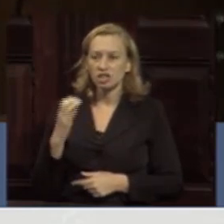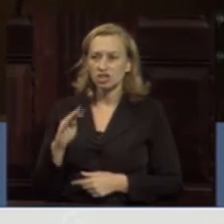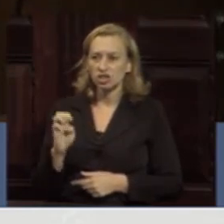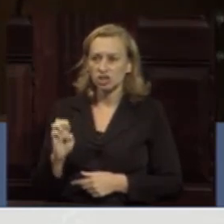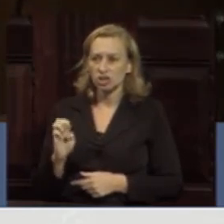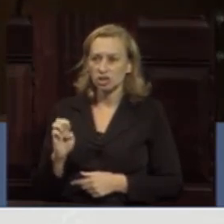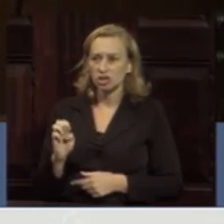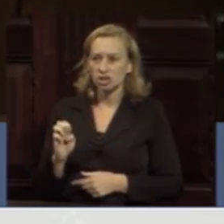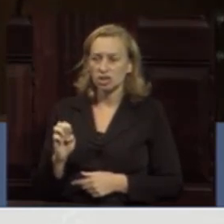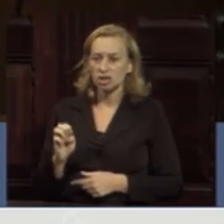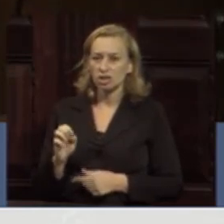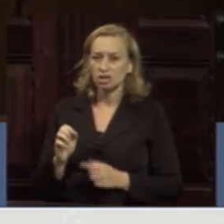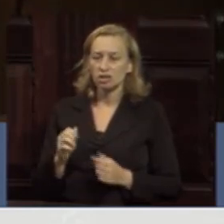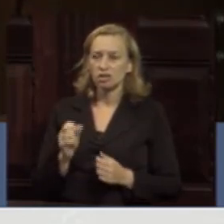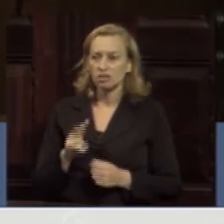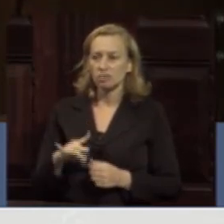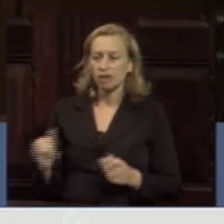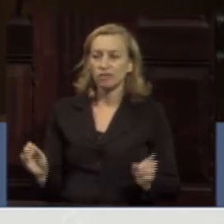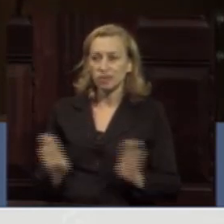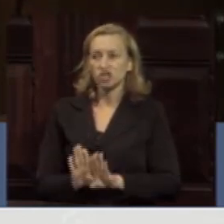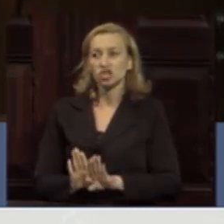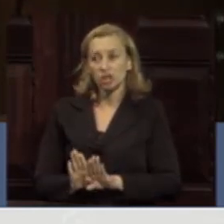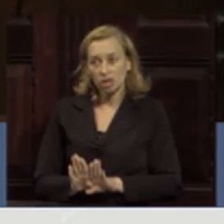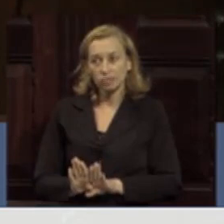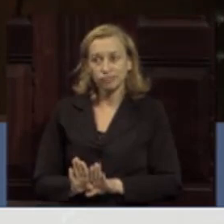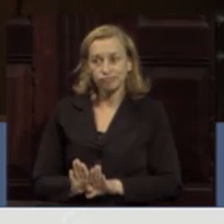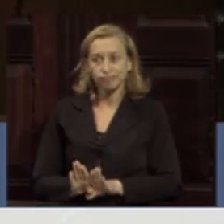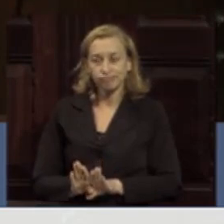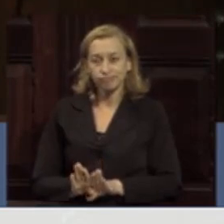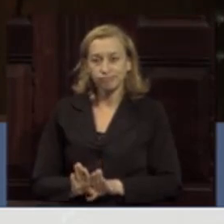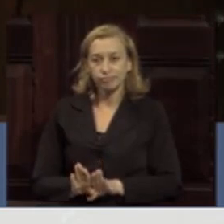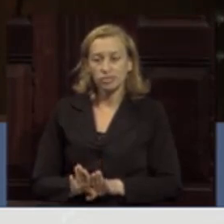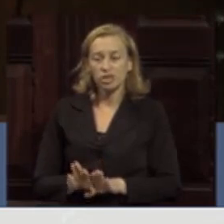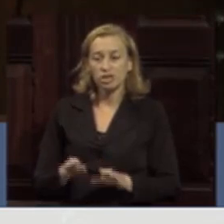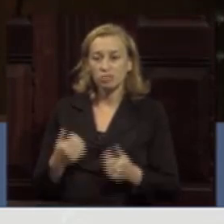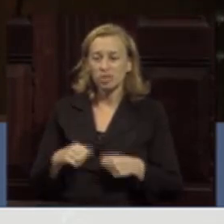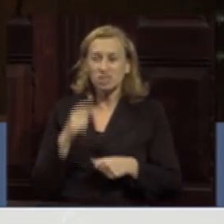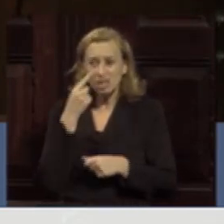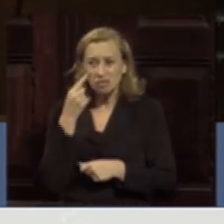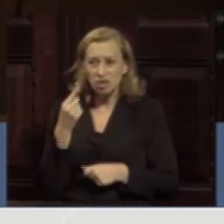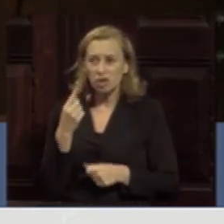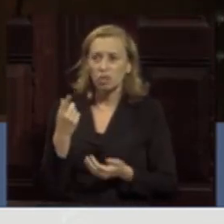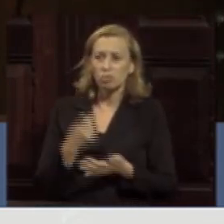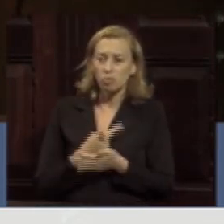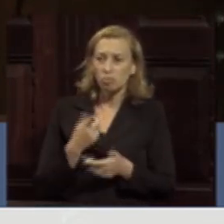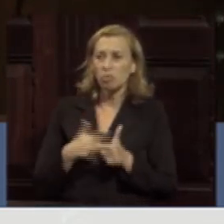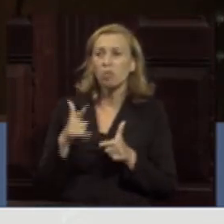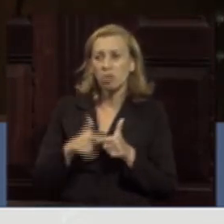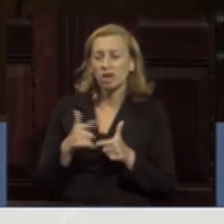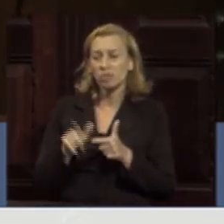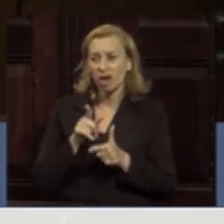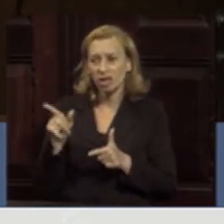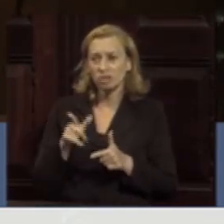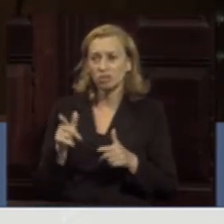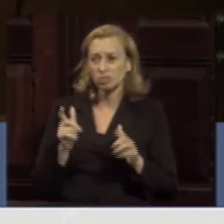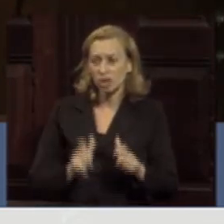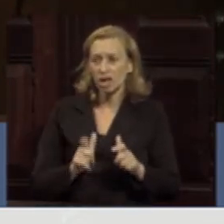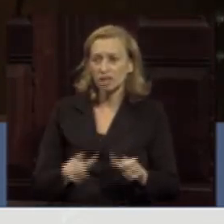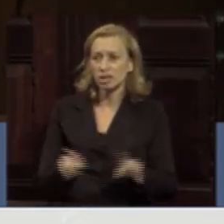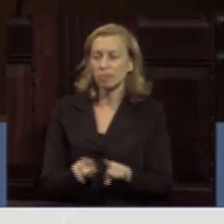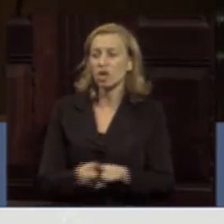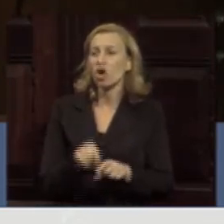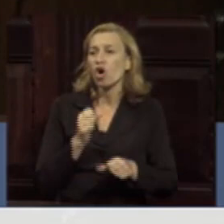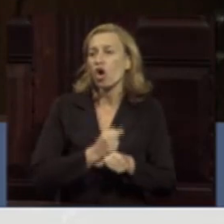cair. Era importante que o senhor tivesse em loco visto o problema, como também algumas obras que foram abandonadas na Cidade de